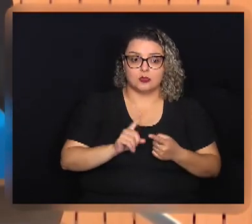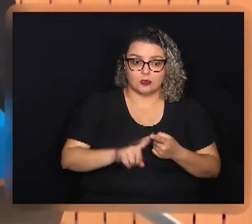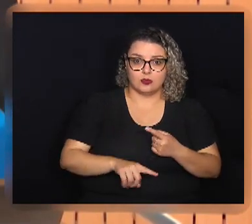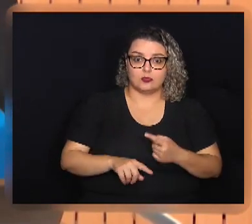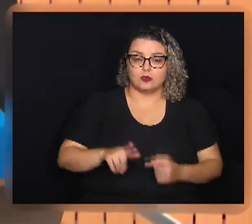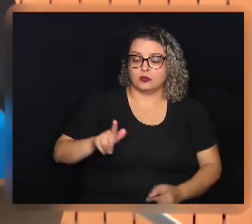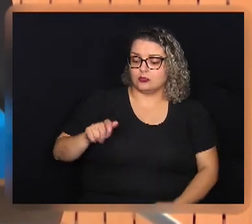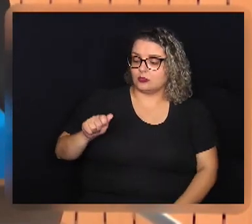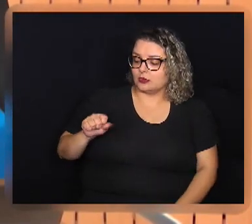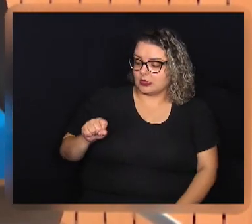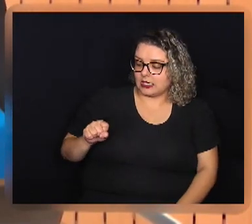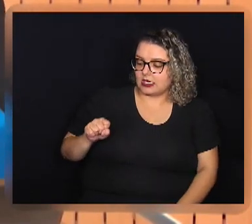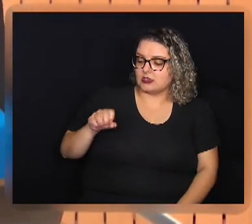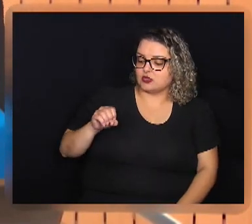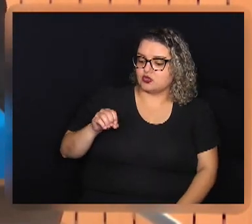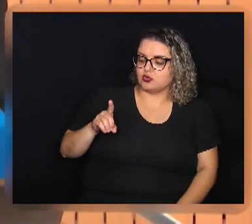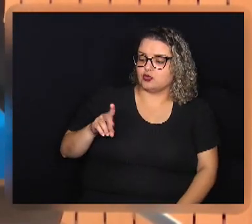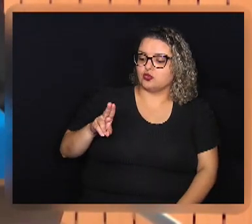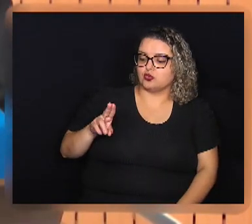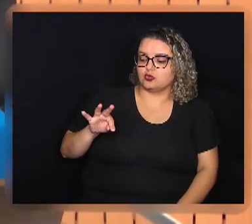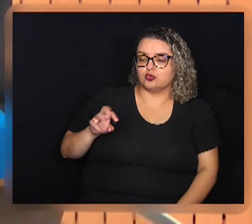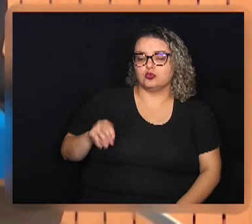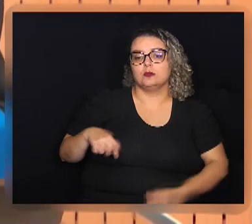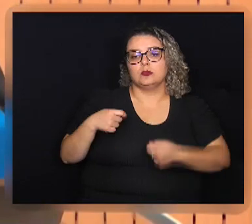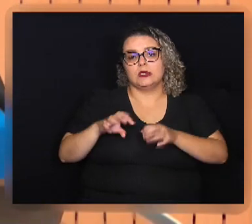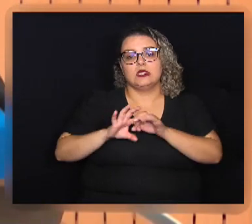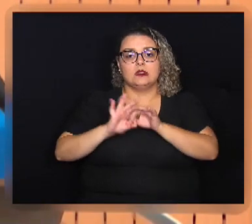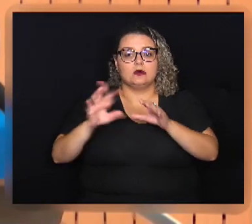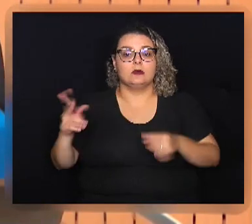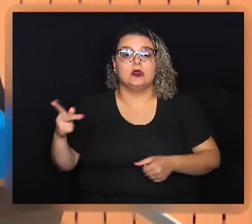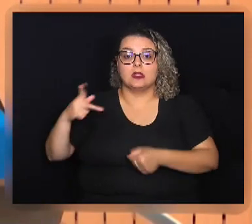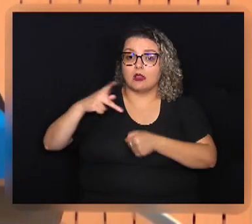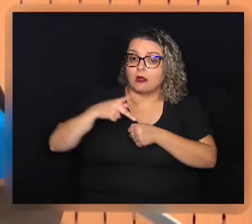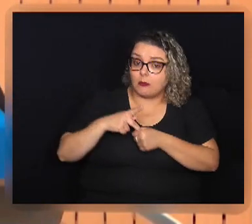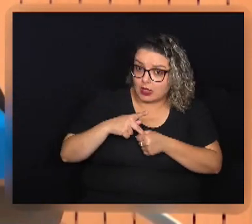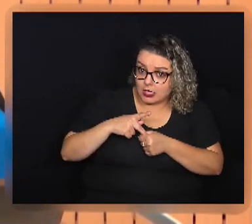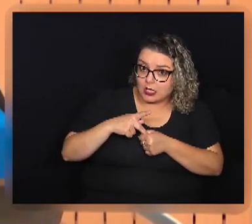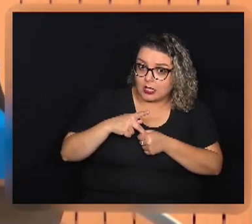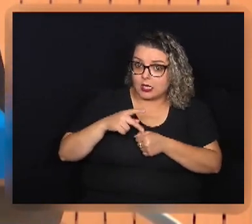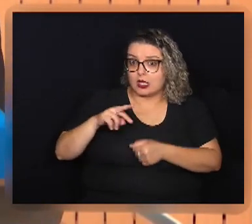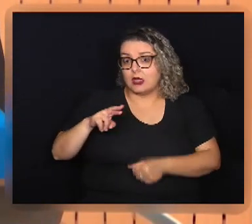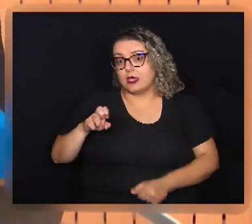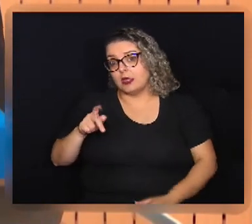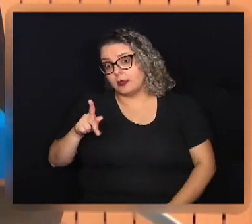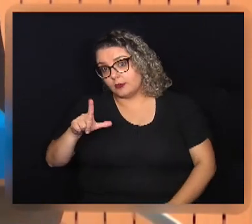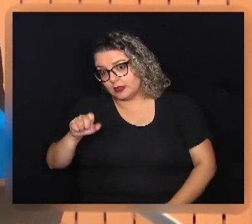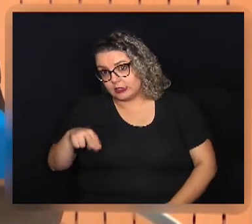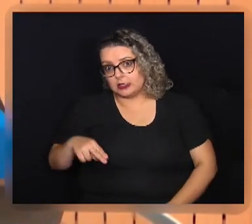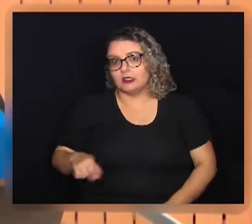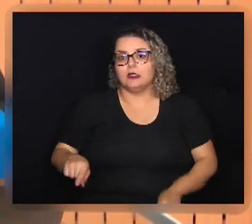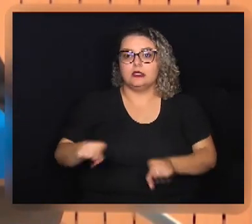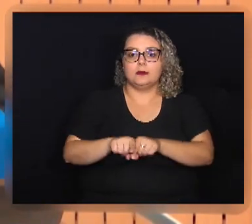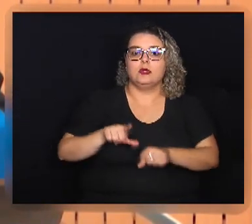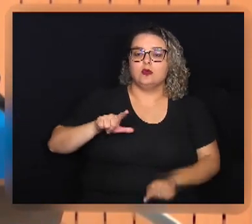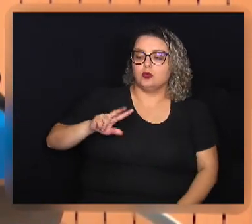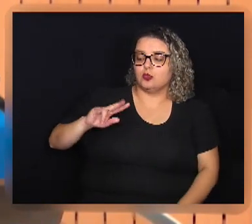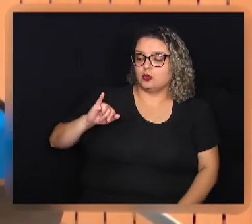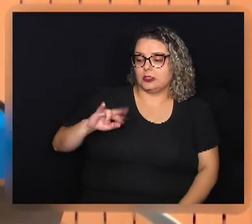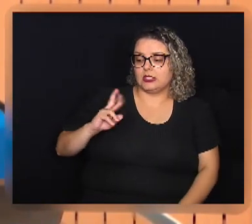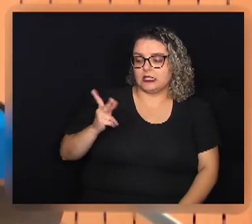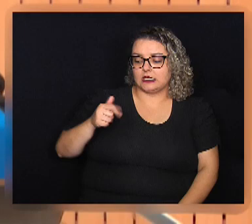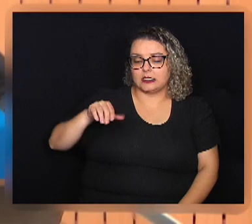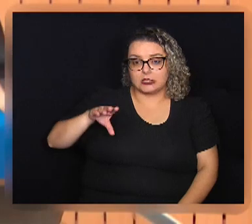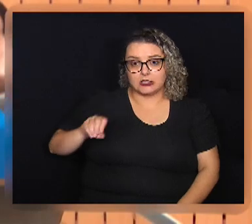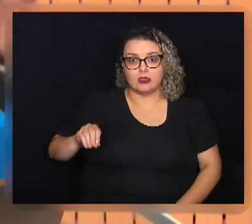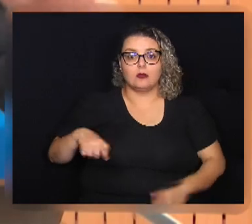gasoduto, que precisa da autorização da Petrobras, Replan, e também o linhão, que precisa da